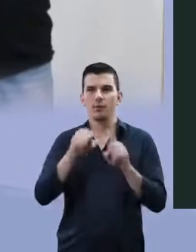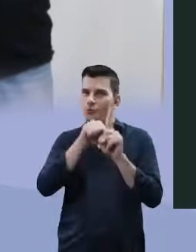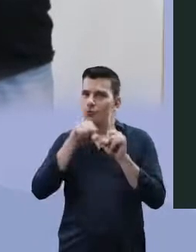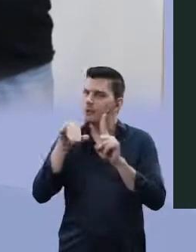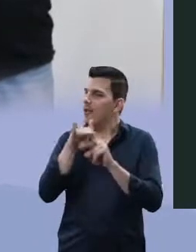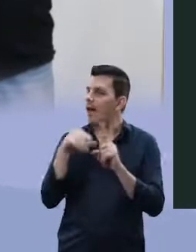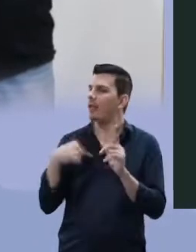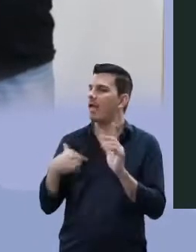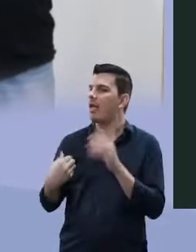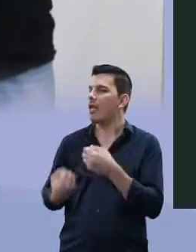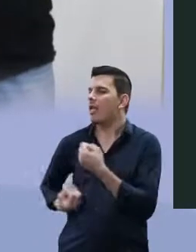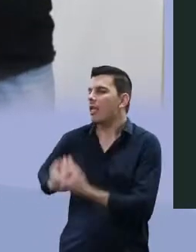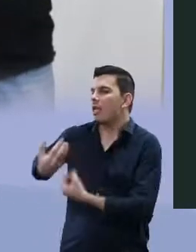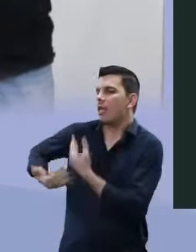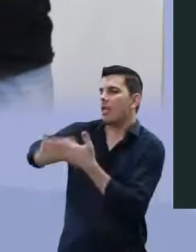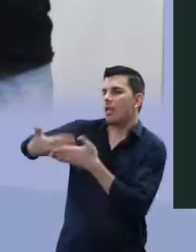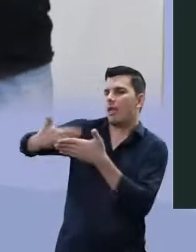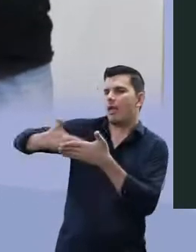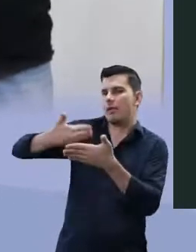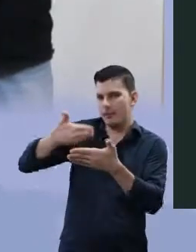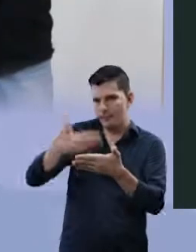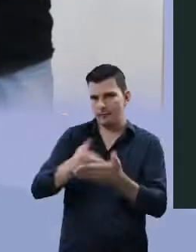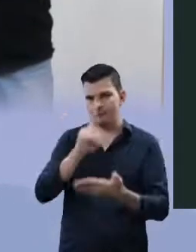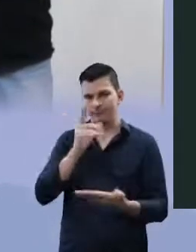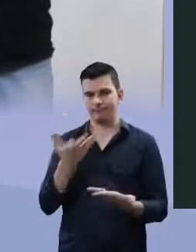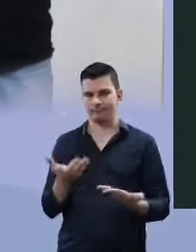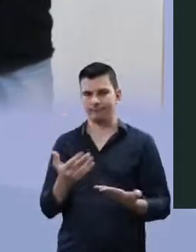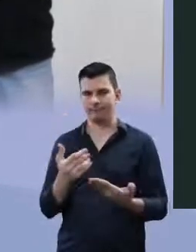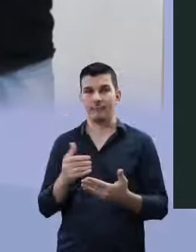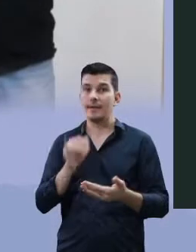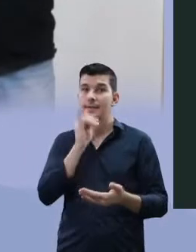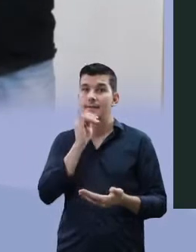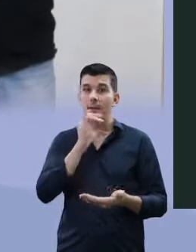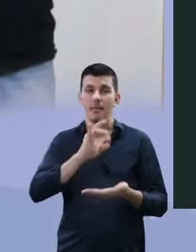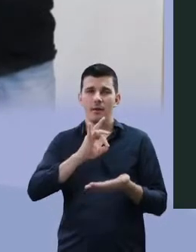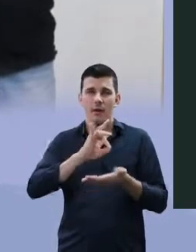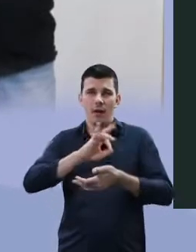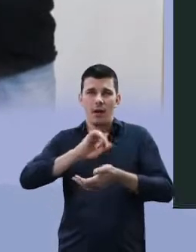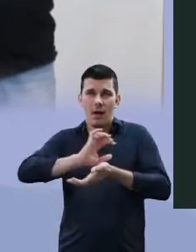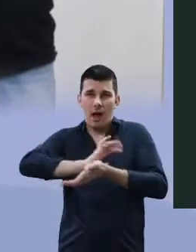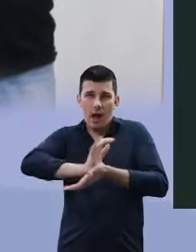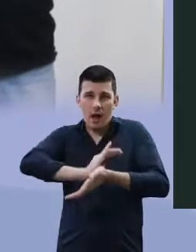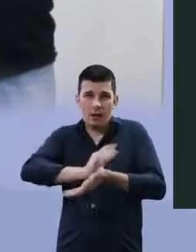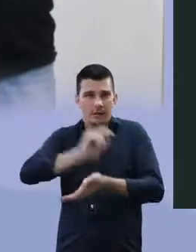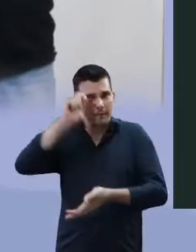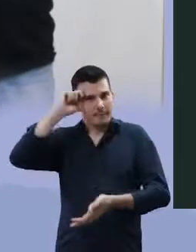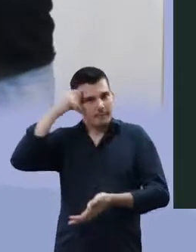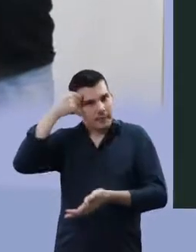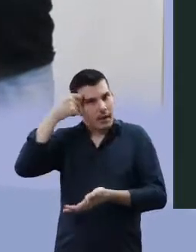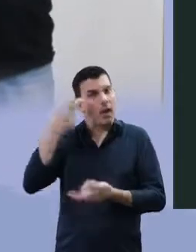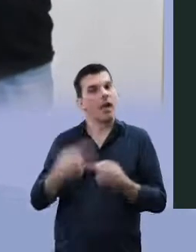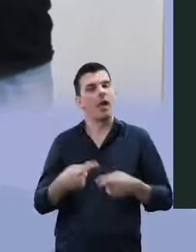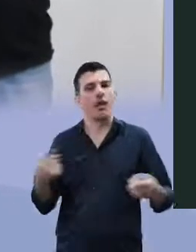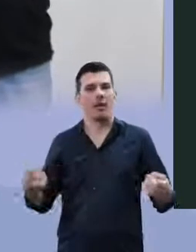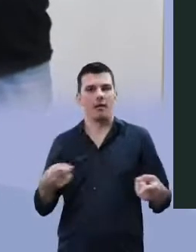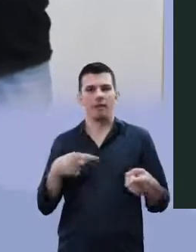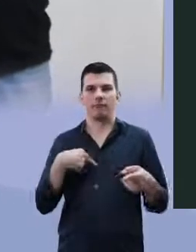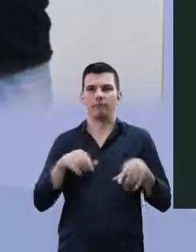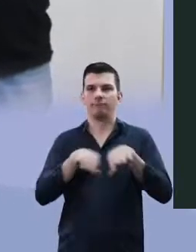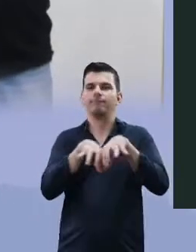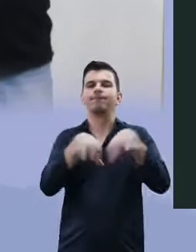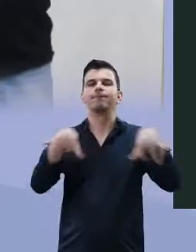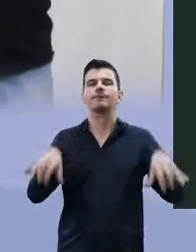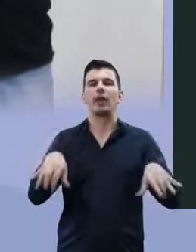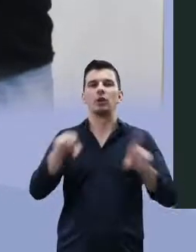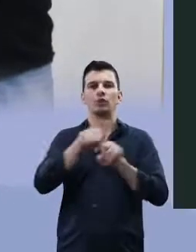são socialmente construídas e ao longo do tempo, certo? O racismo, por exemplo, é um instrumento que vai